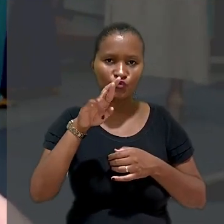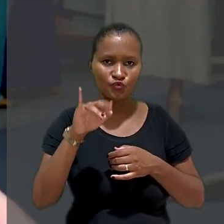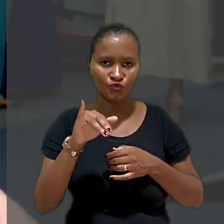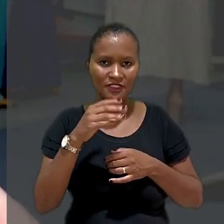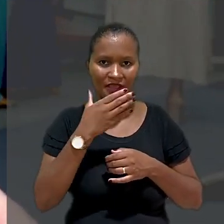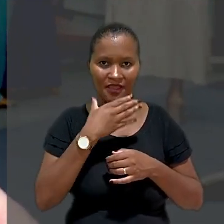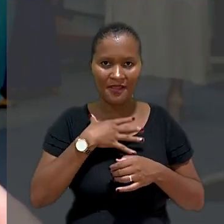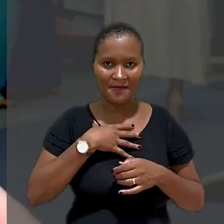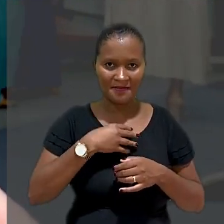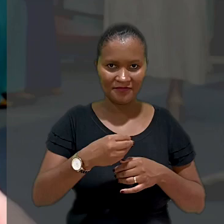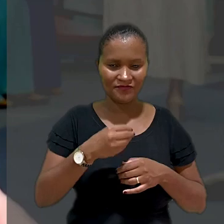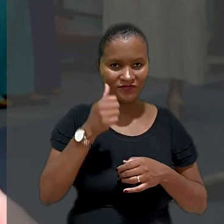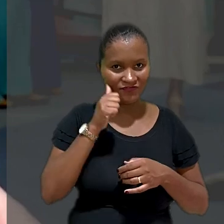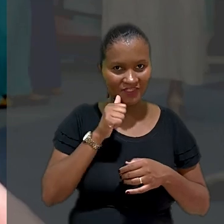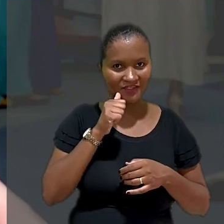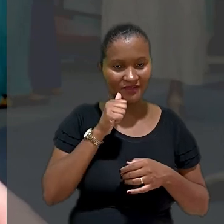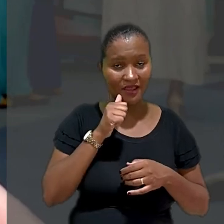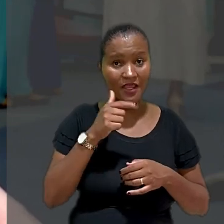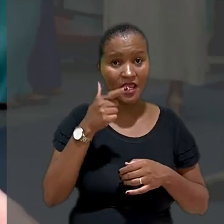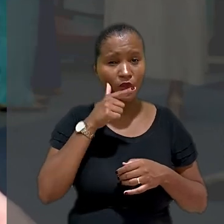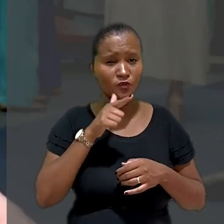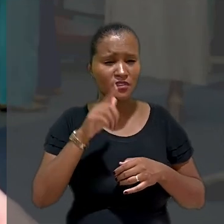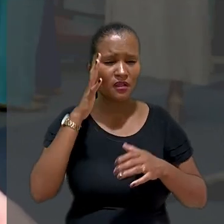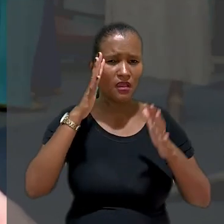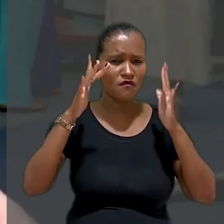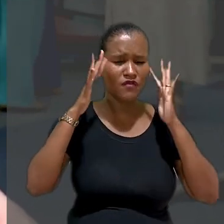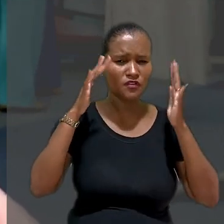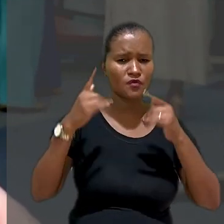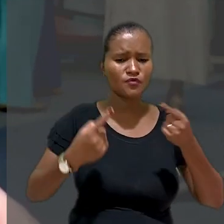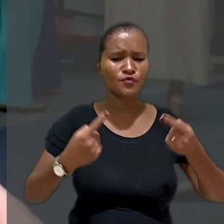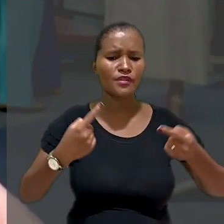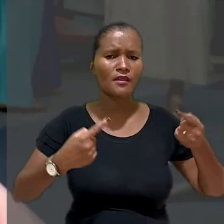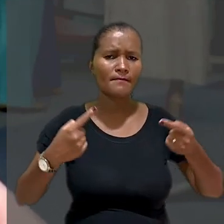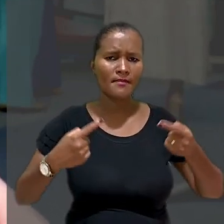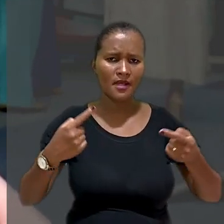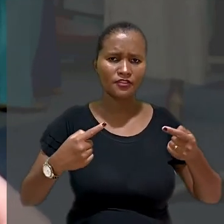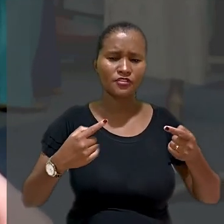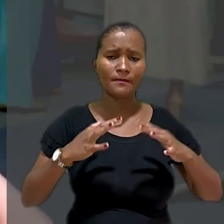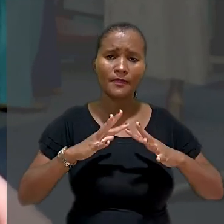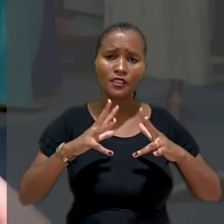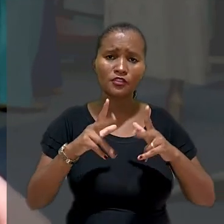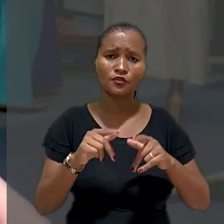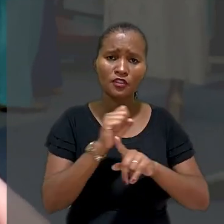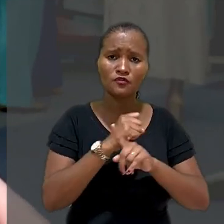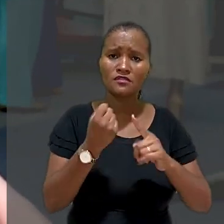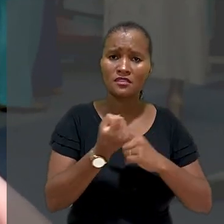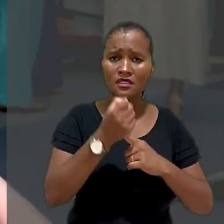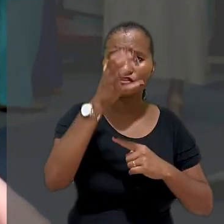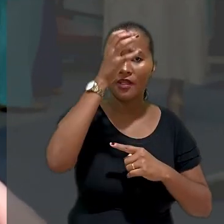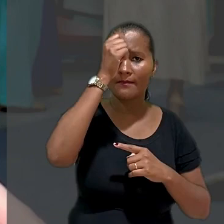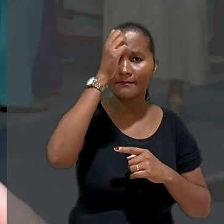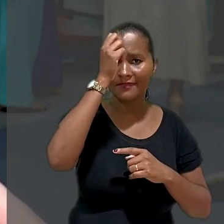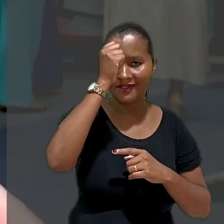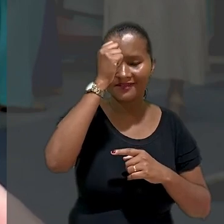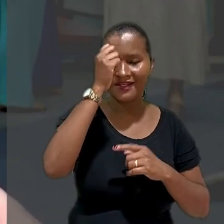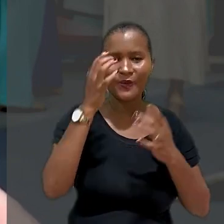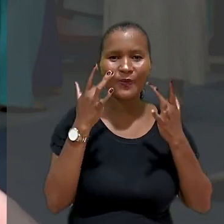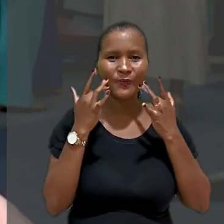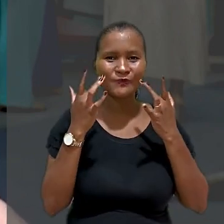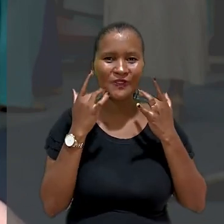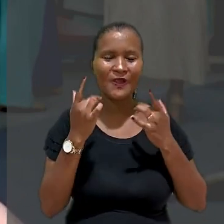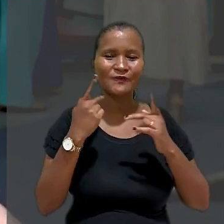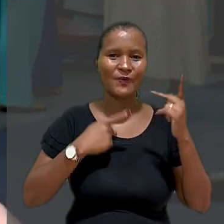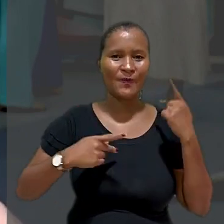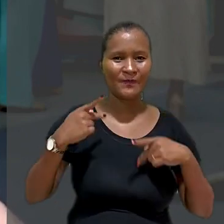dele ele consegue levantar e gerar reflexões e o debate para que toda a sociedade Aprenda com esse espetáculo com